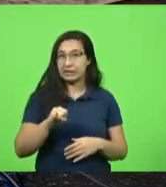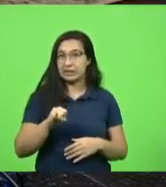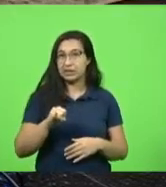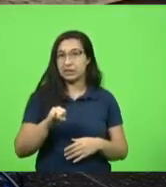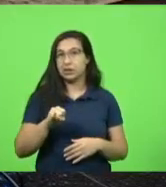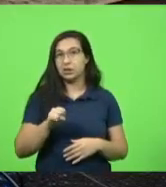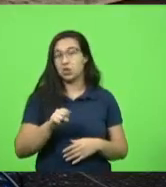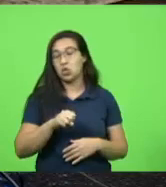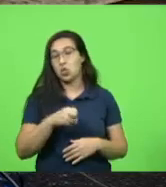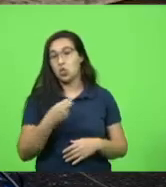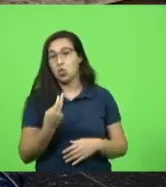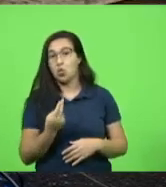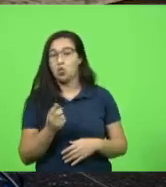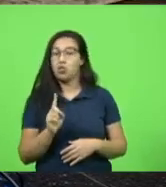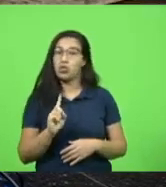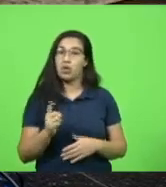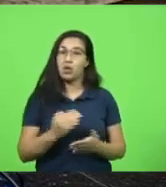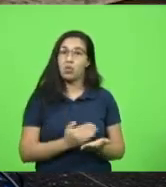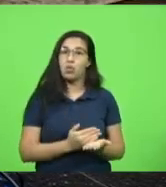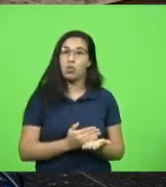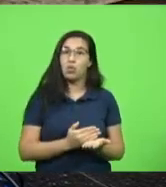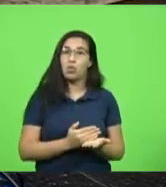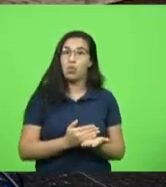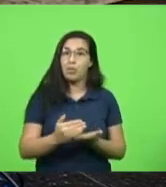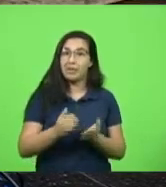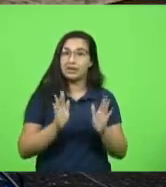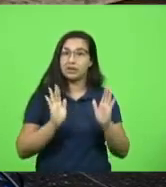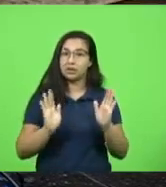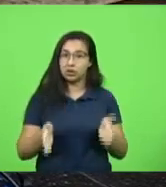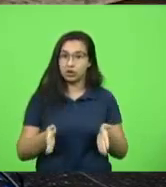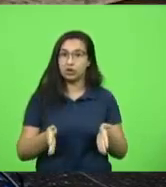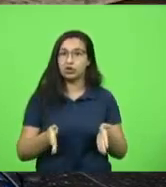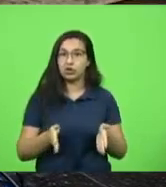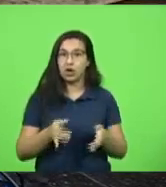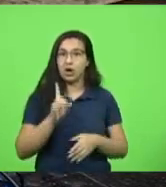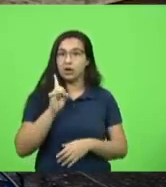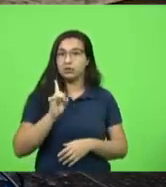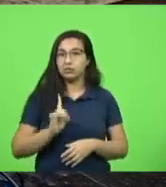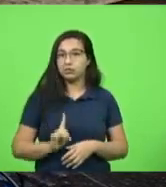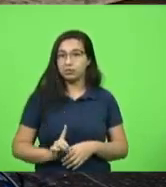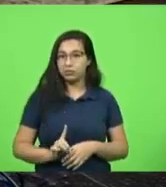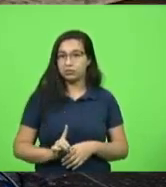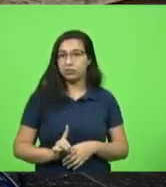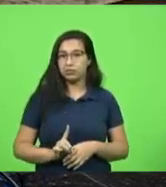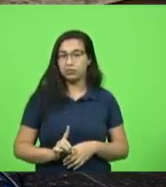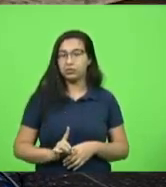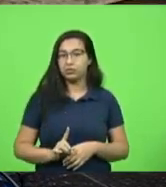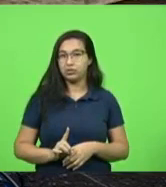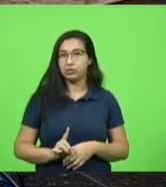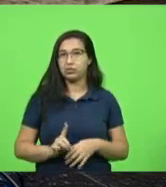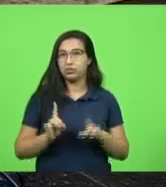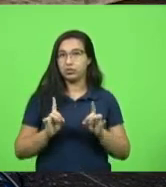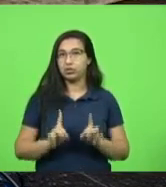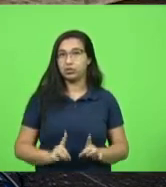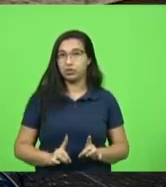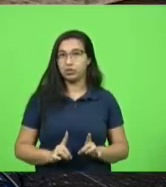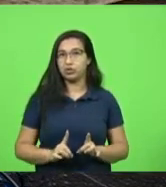deve iniciar de imediato, estender o direito ao homeschooling a essas